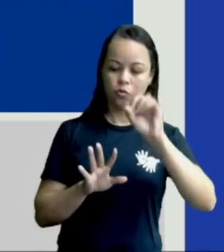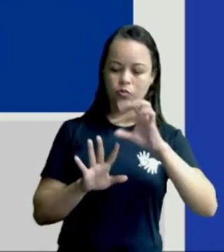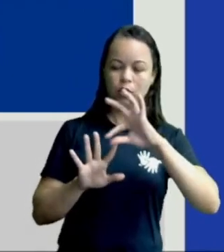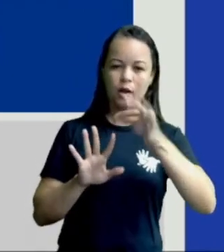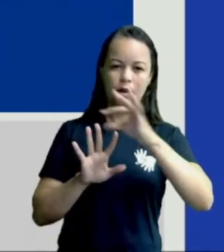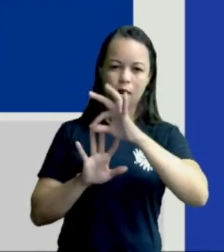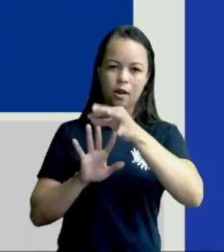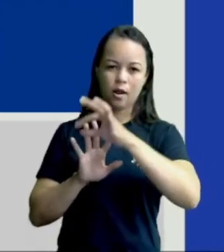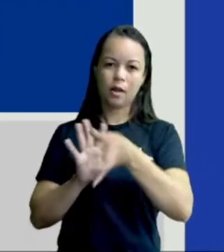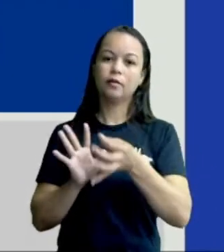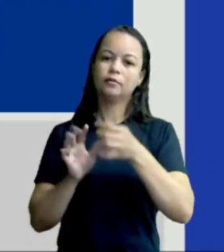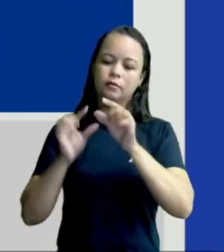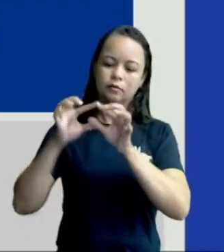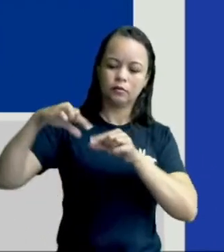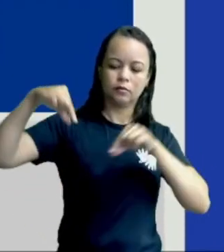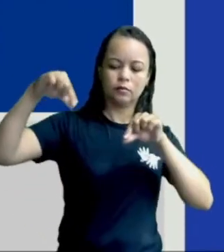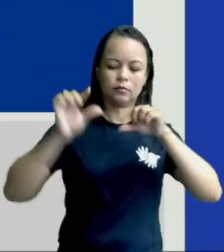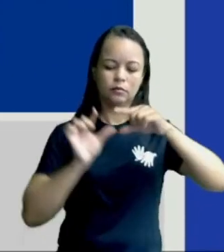lado.